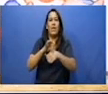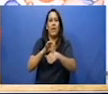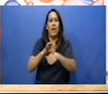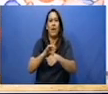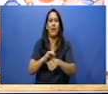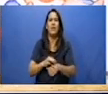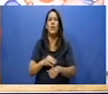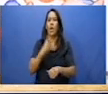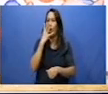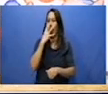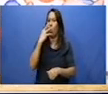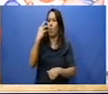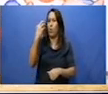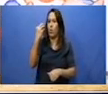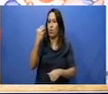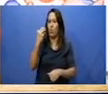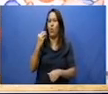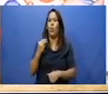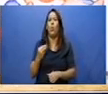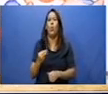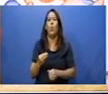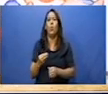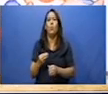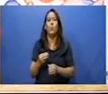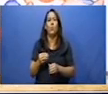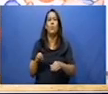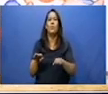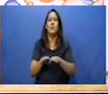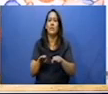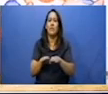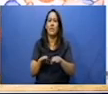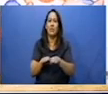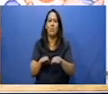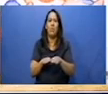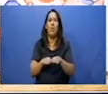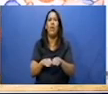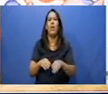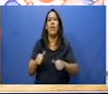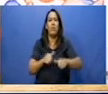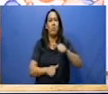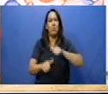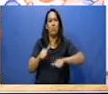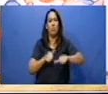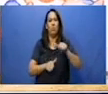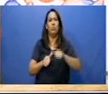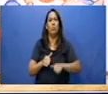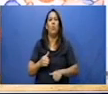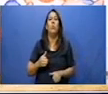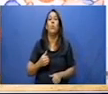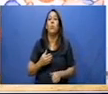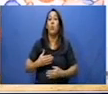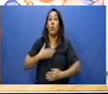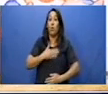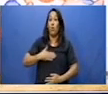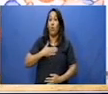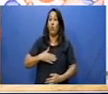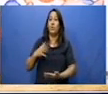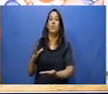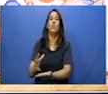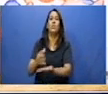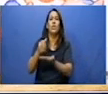disse o seguinte a esta repórter: "Sim, eu sinto que mudei. Gosto de ajudar as pessoas e adoro a